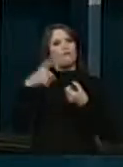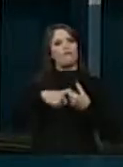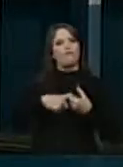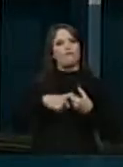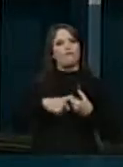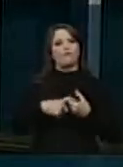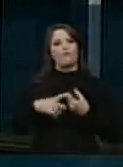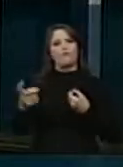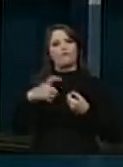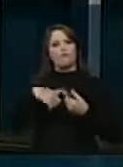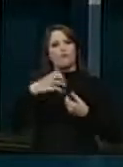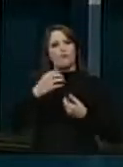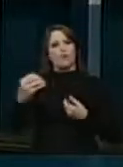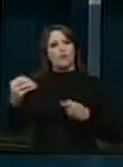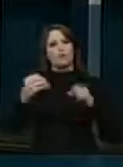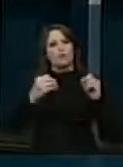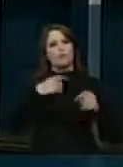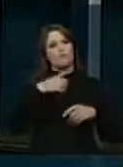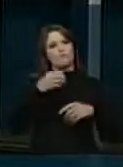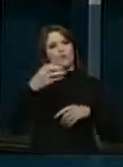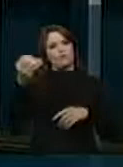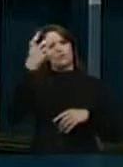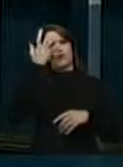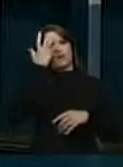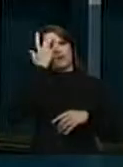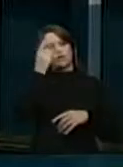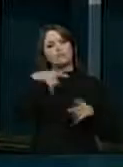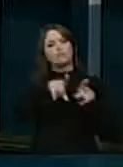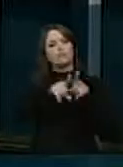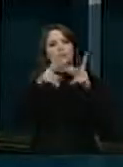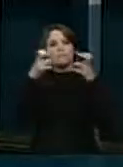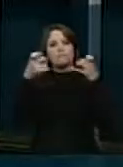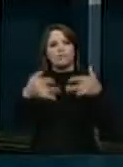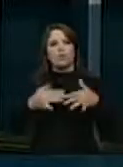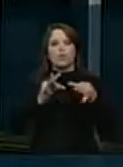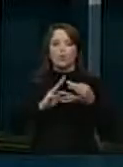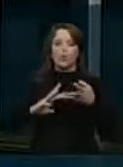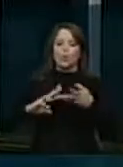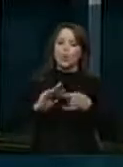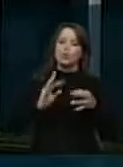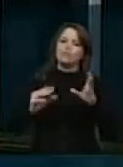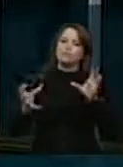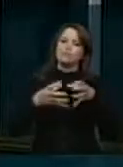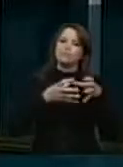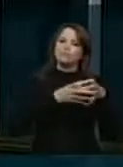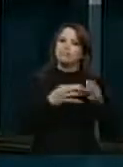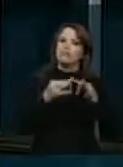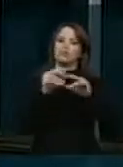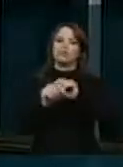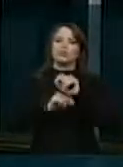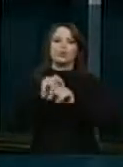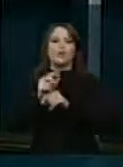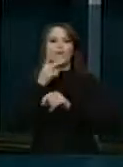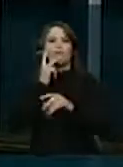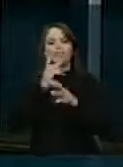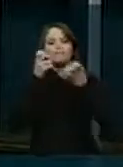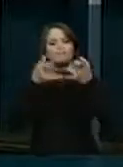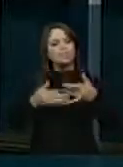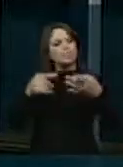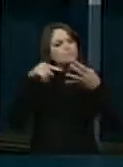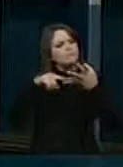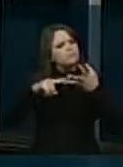voltar de uma viagem à Índia, onde tratou também de todo esse conjunto, dessa